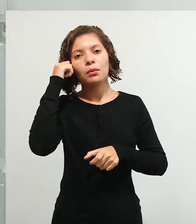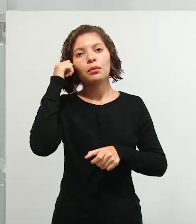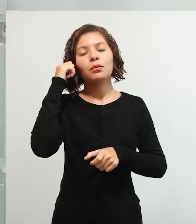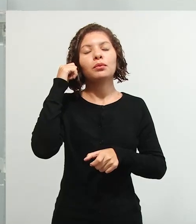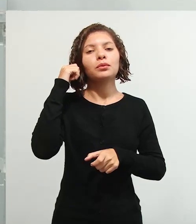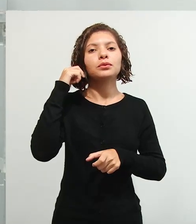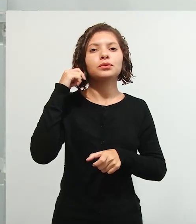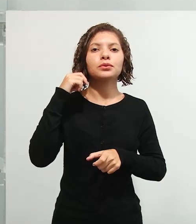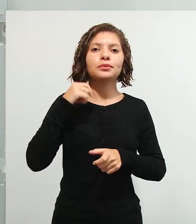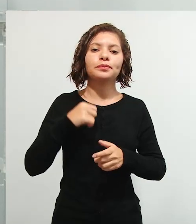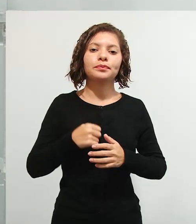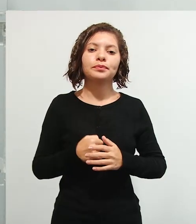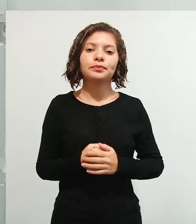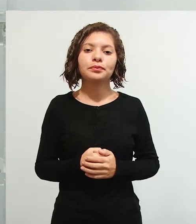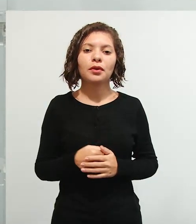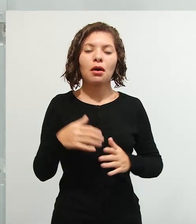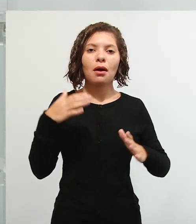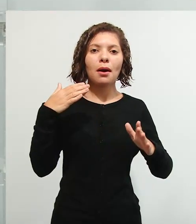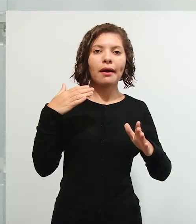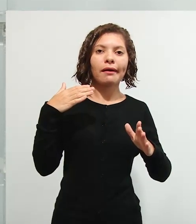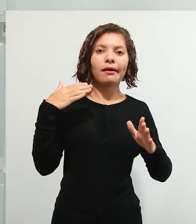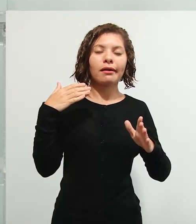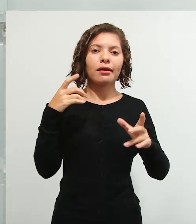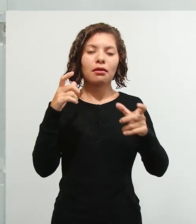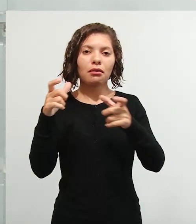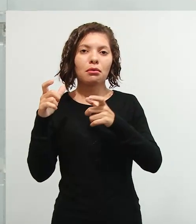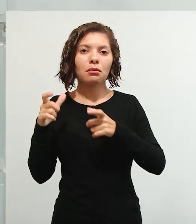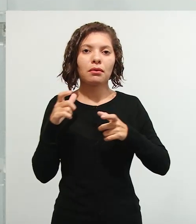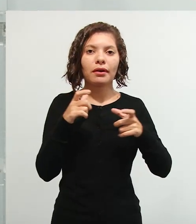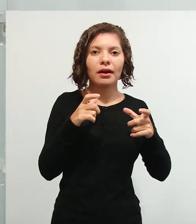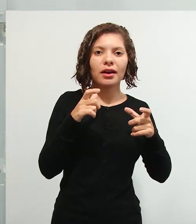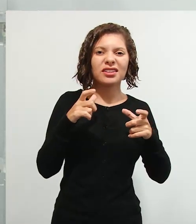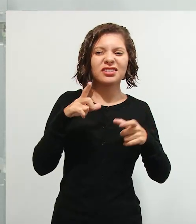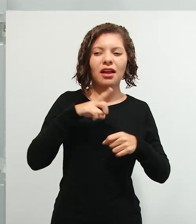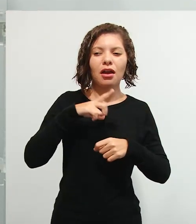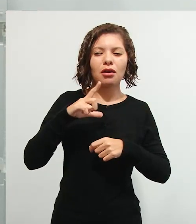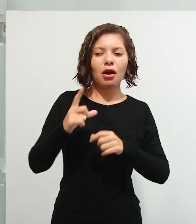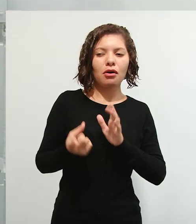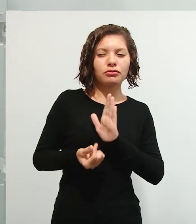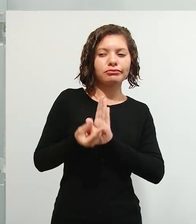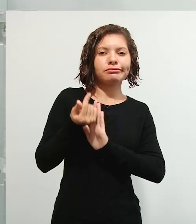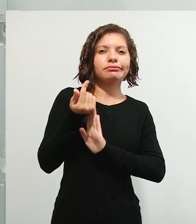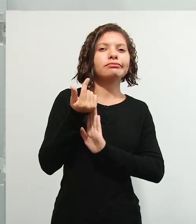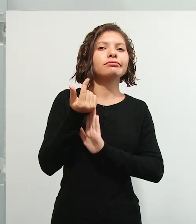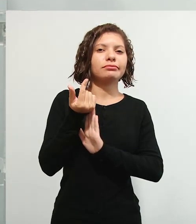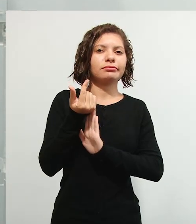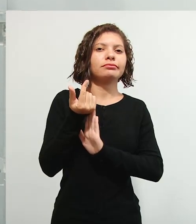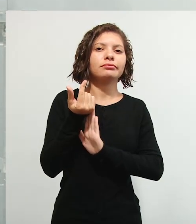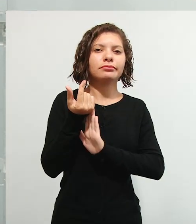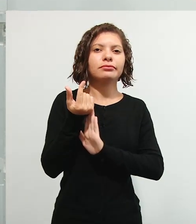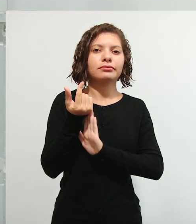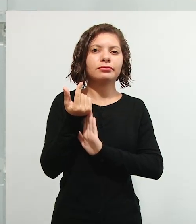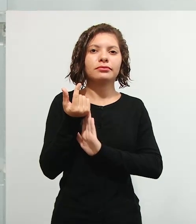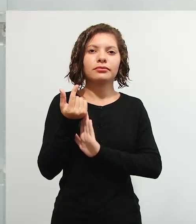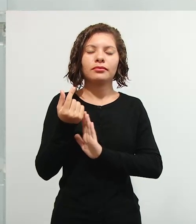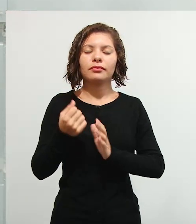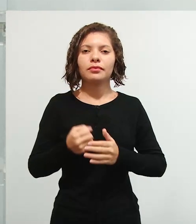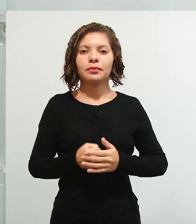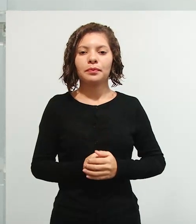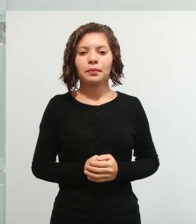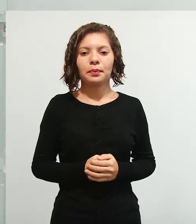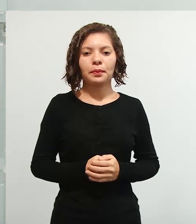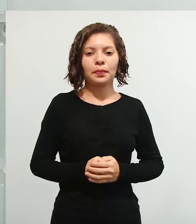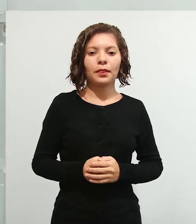espaços, por exemplo, de maior requinte, de maior sofisticação ou